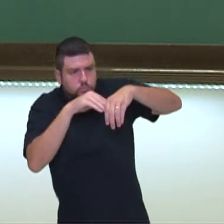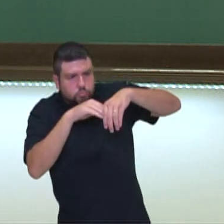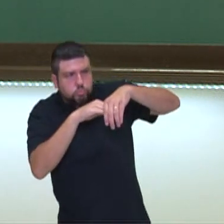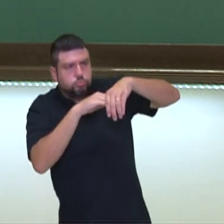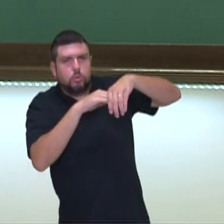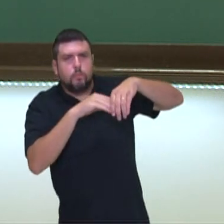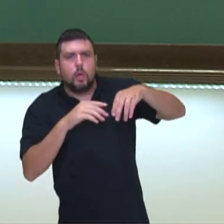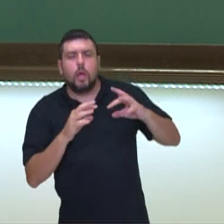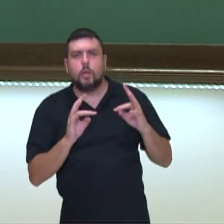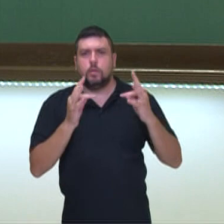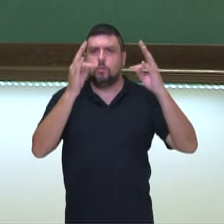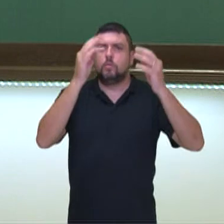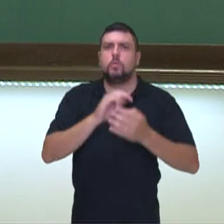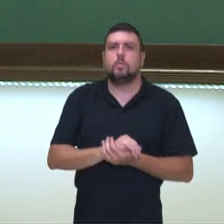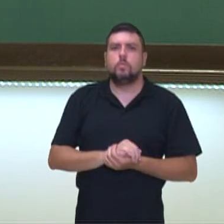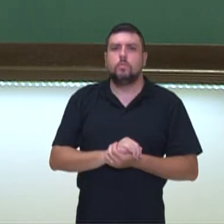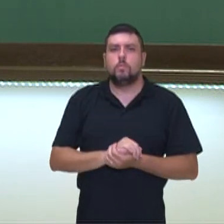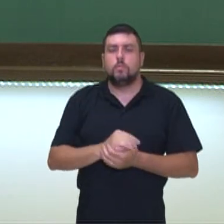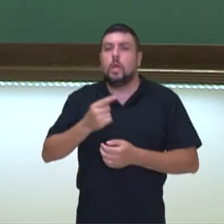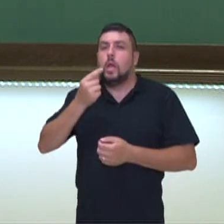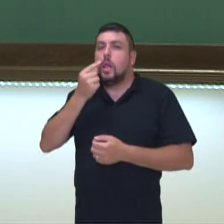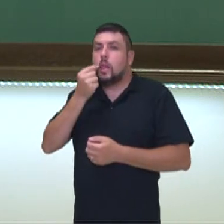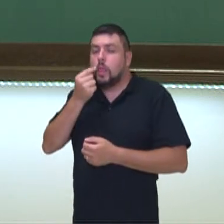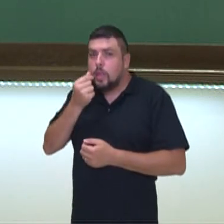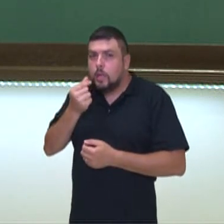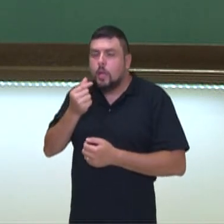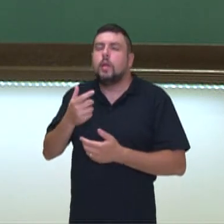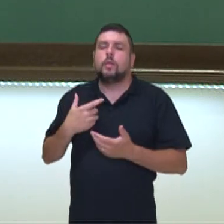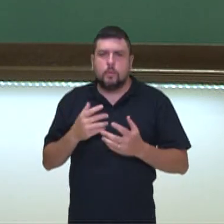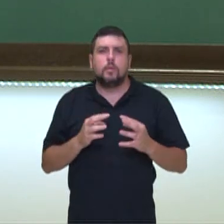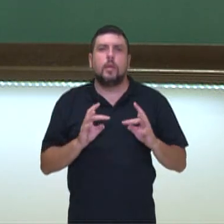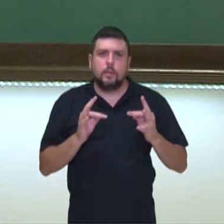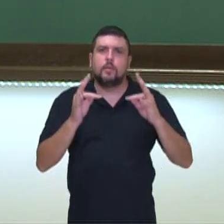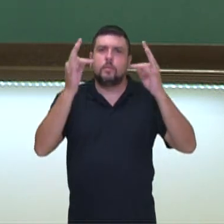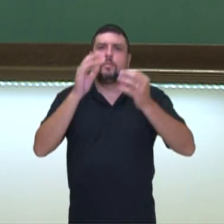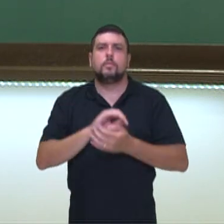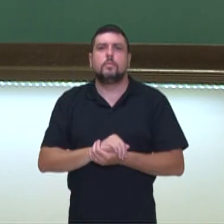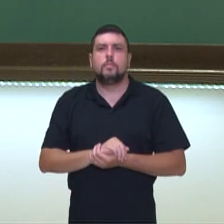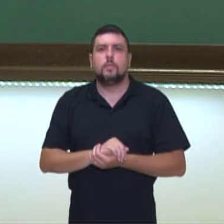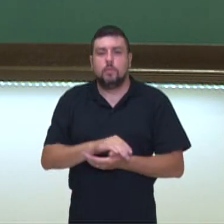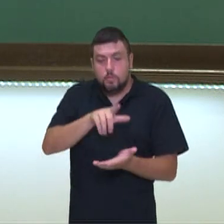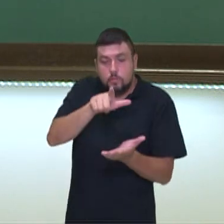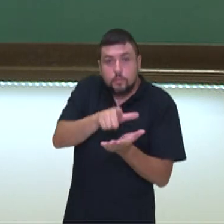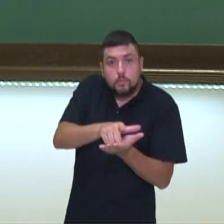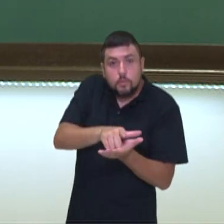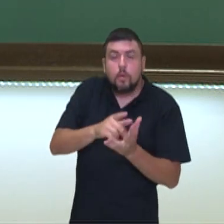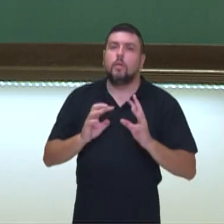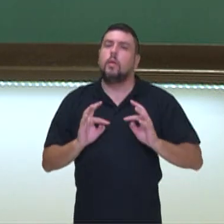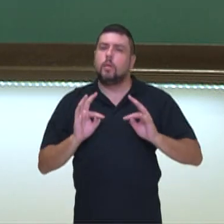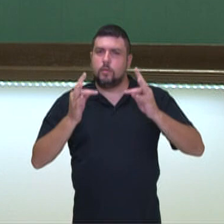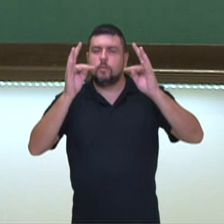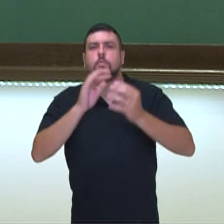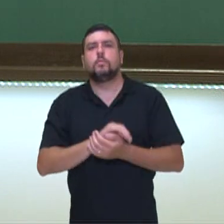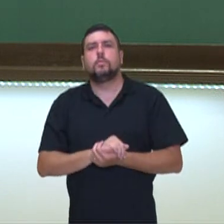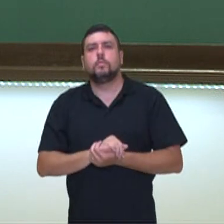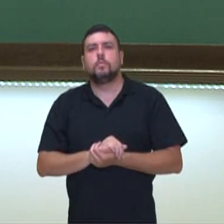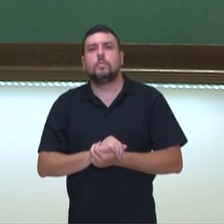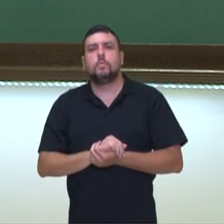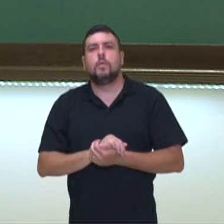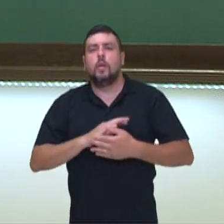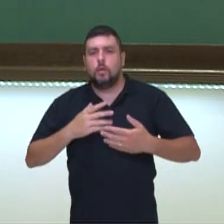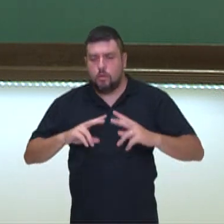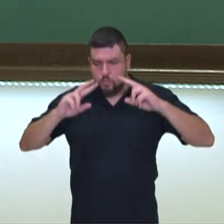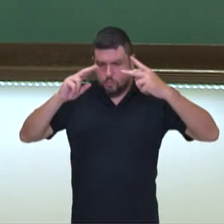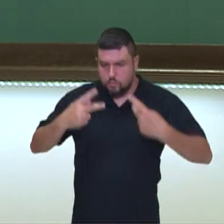O lápis que o ser humano criou para poder escrever é tecnologia. O papel é tecnologia. Então, toda a criação humana